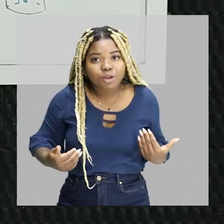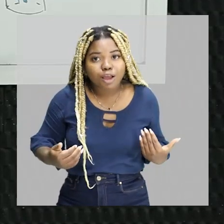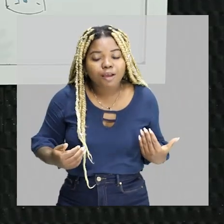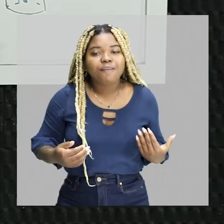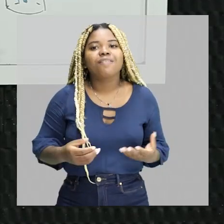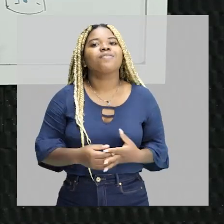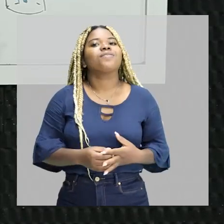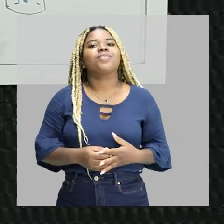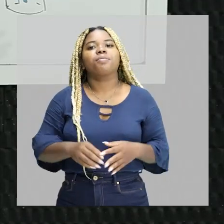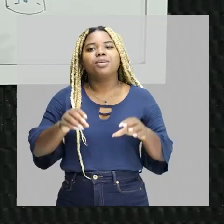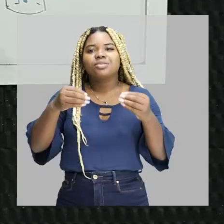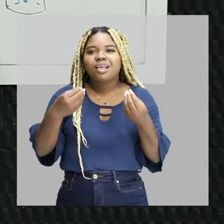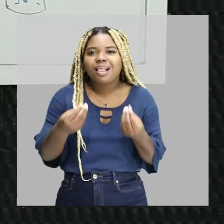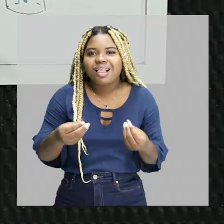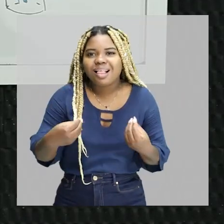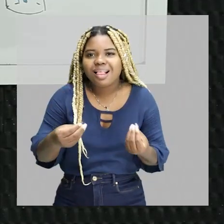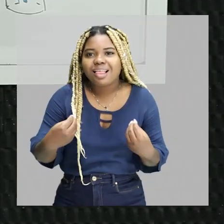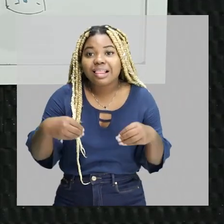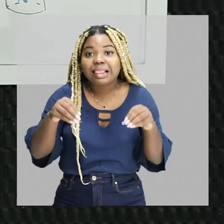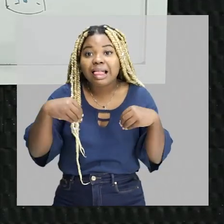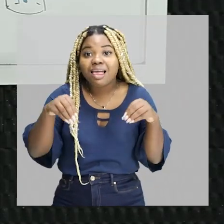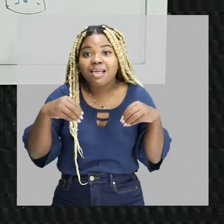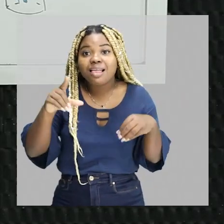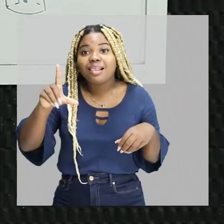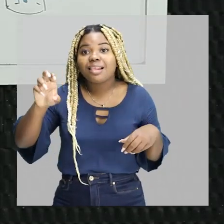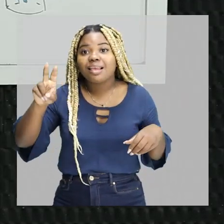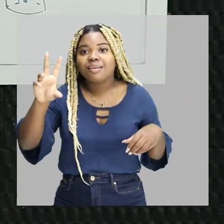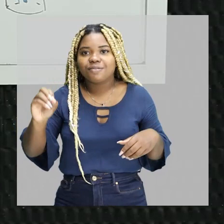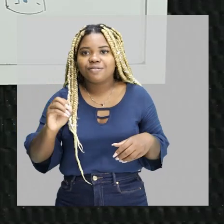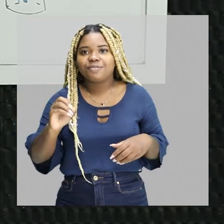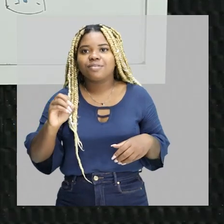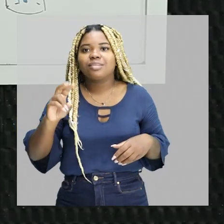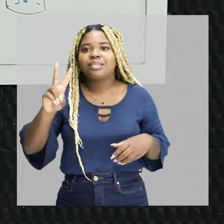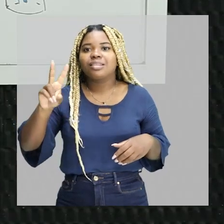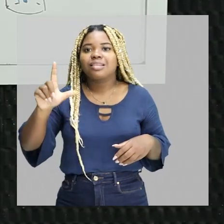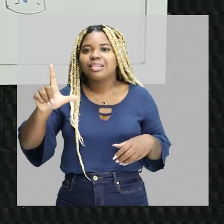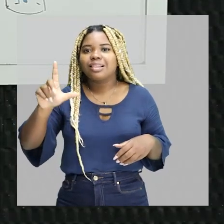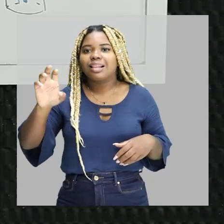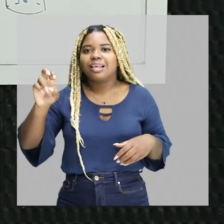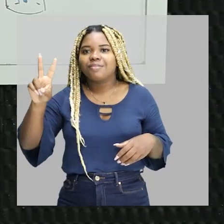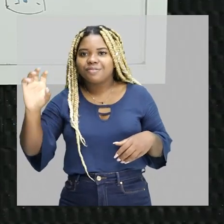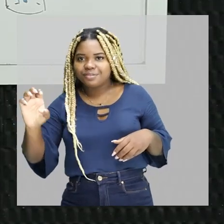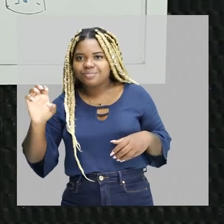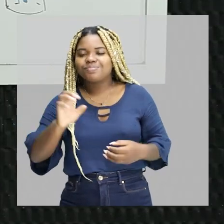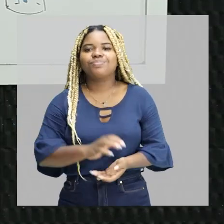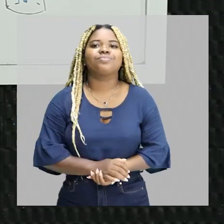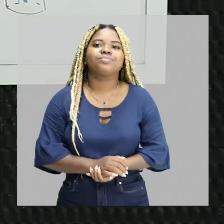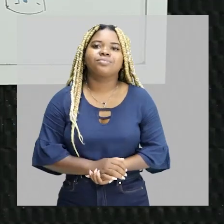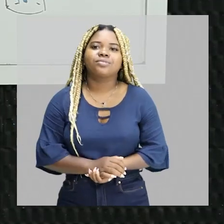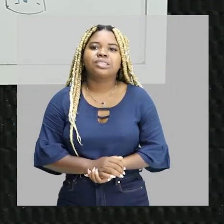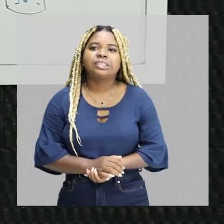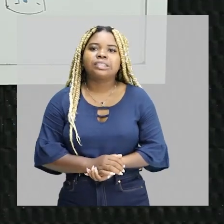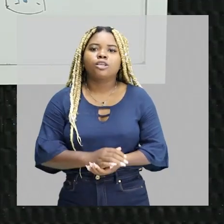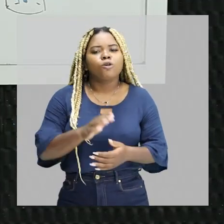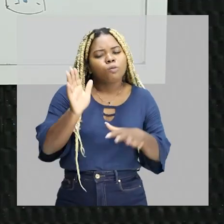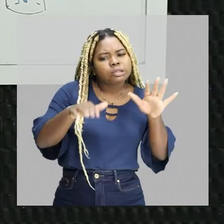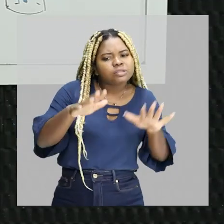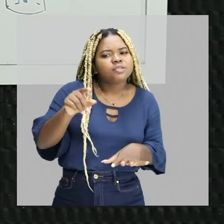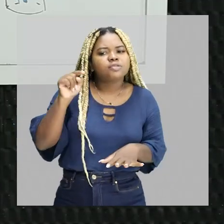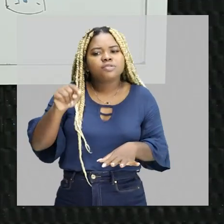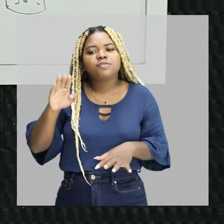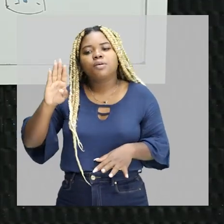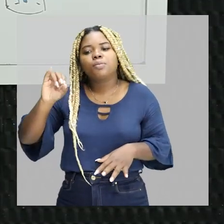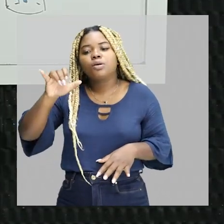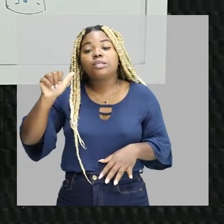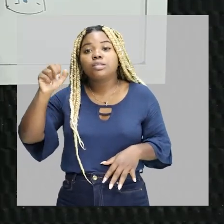você mesmo quando você boia. Certo? Você está boiando na piscina lá de boa. O que faz isso acontecer é justamente o empuxo que está empurrando